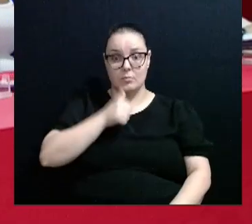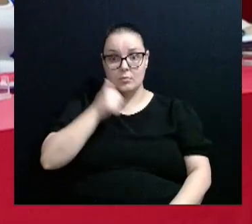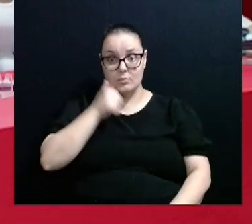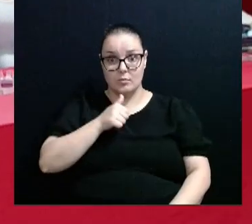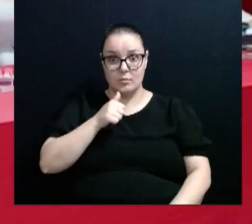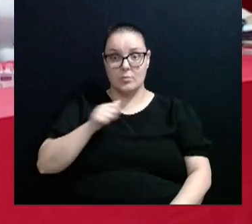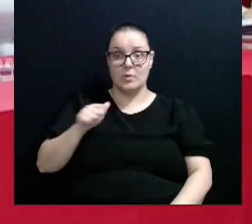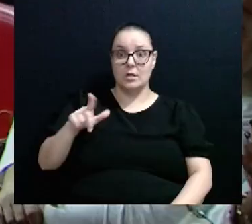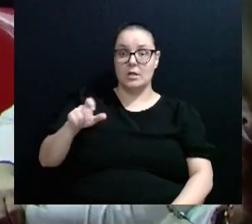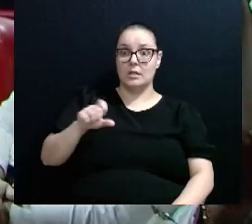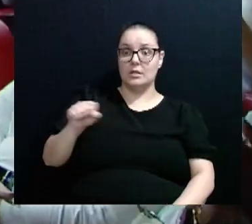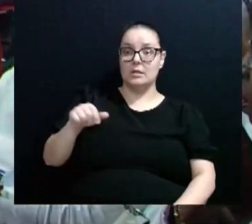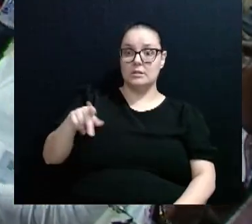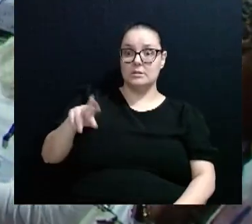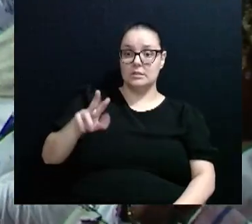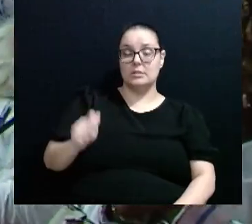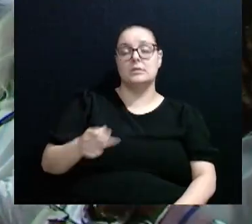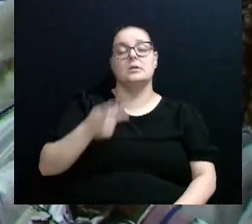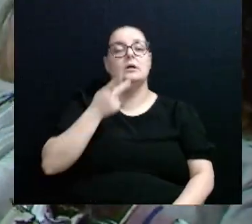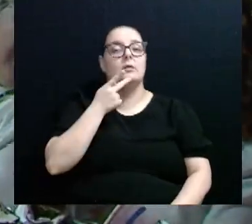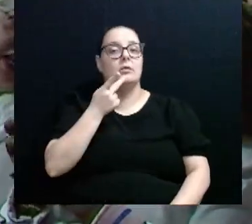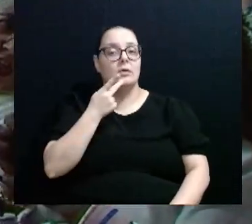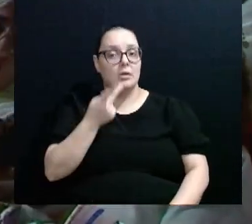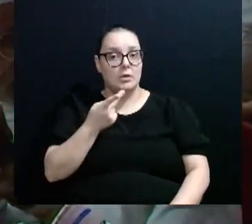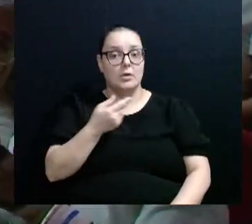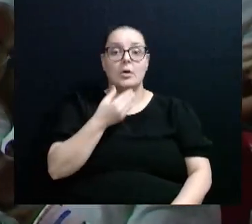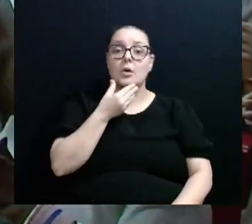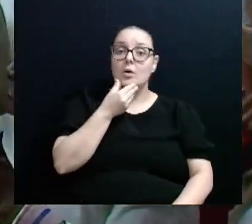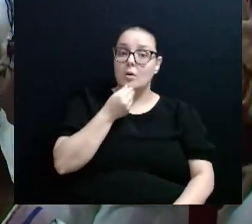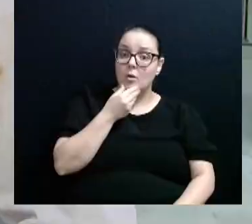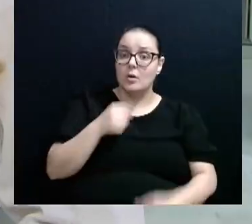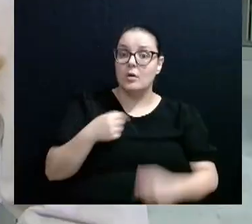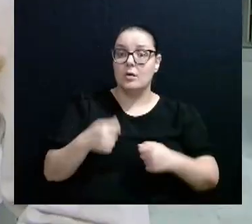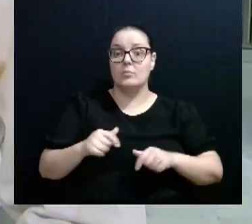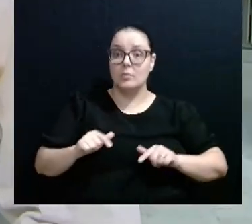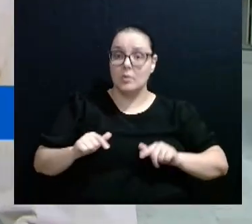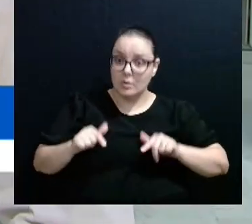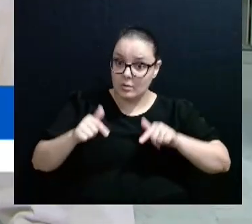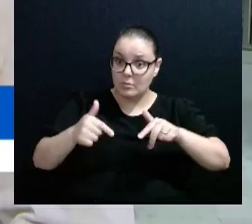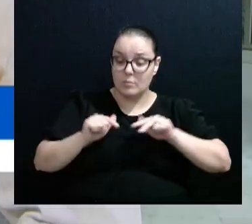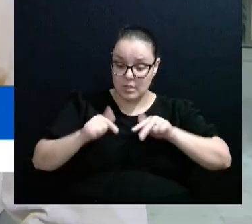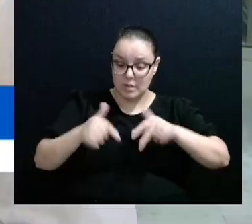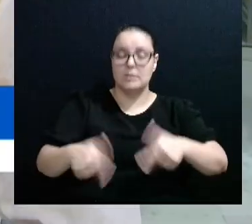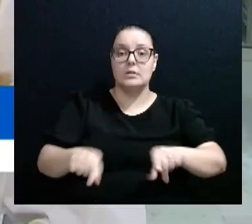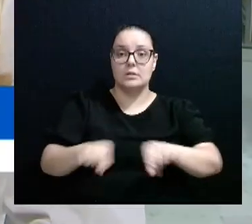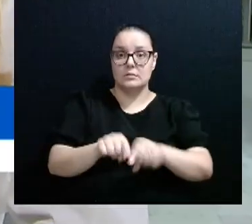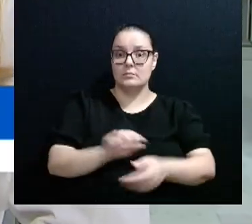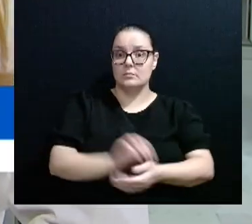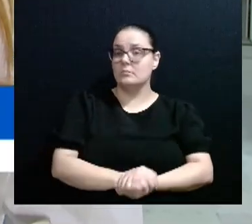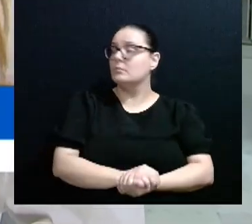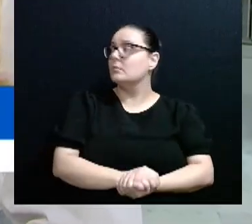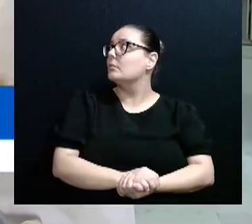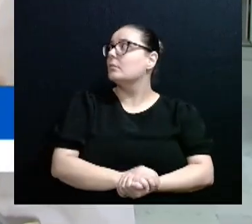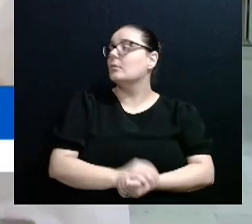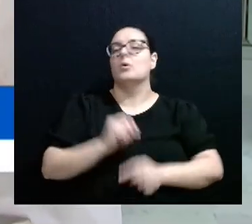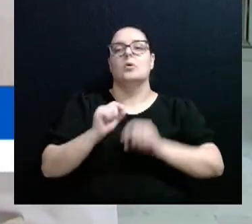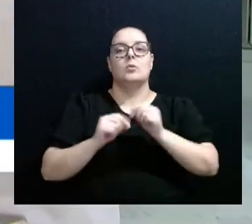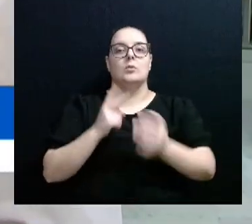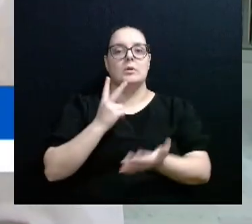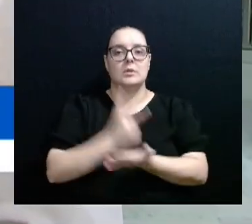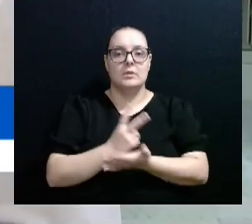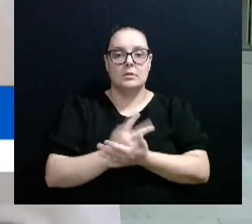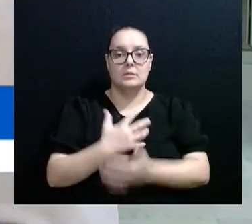Herman, ressaltou que os homens precisam ser atuantes nessa causa. Mas o que a gente sente falta e que a